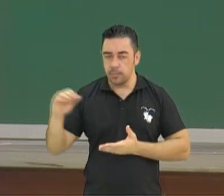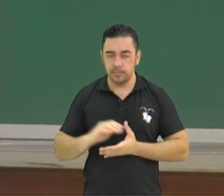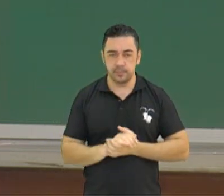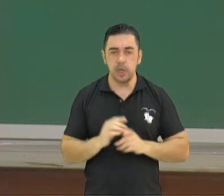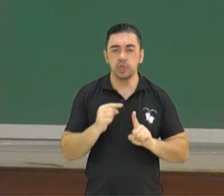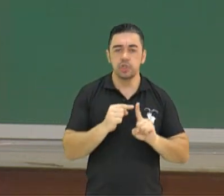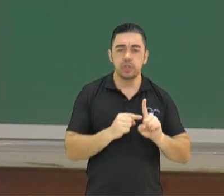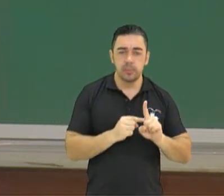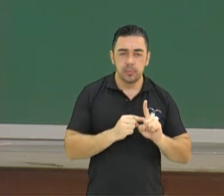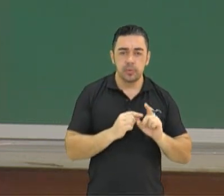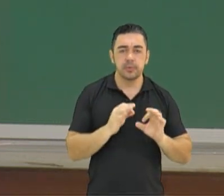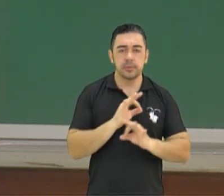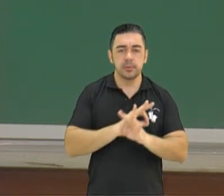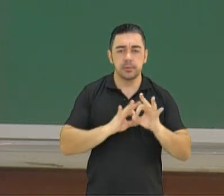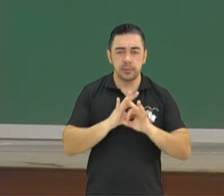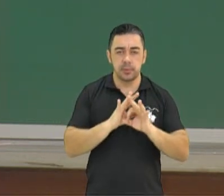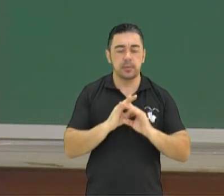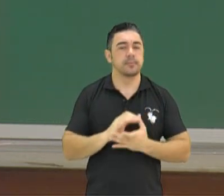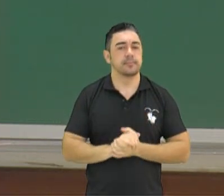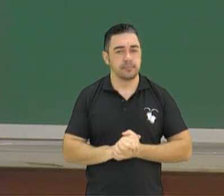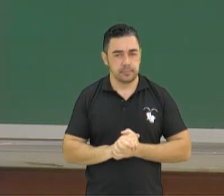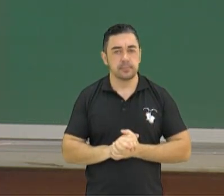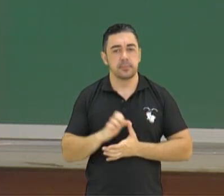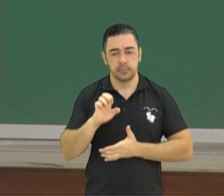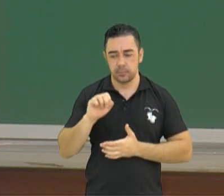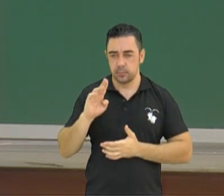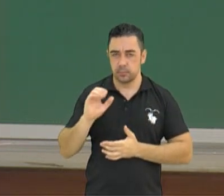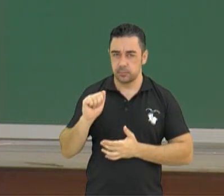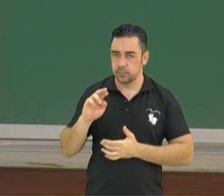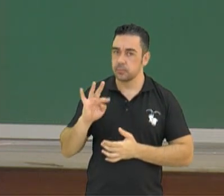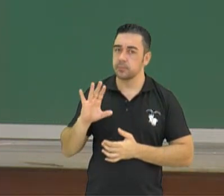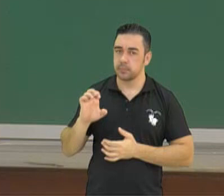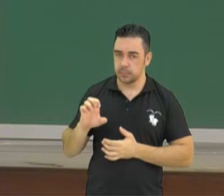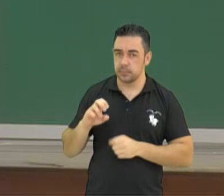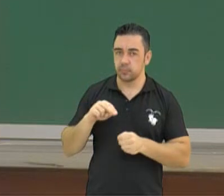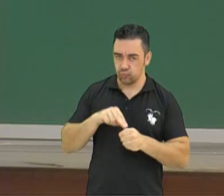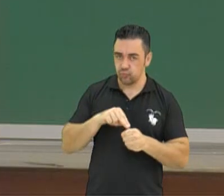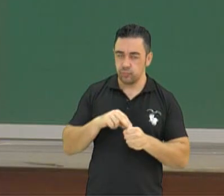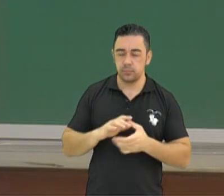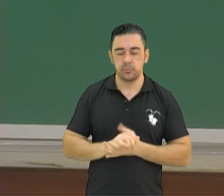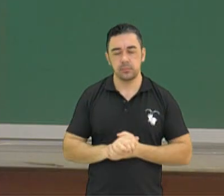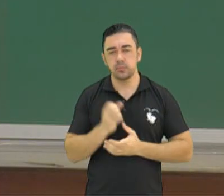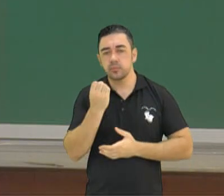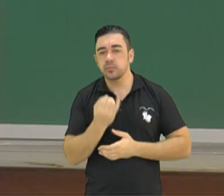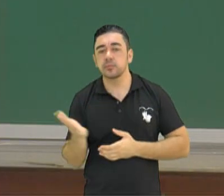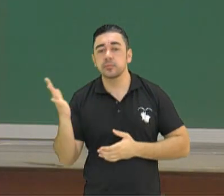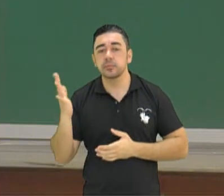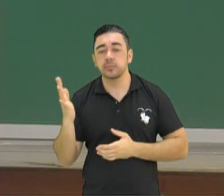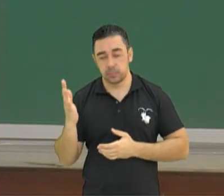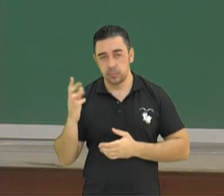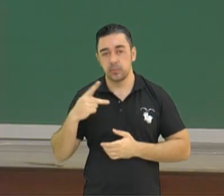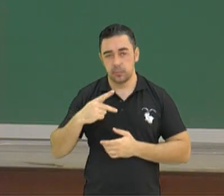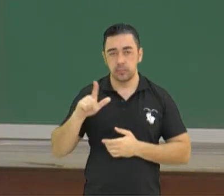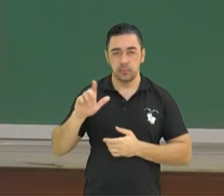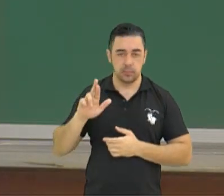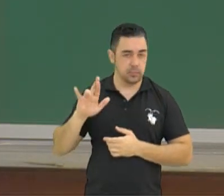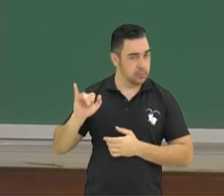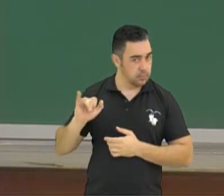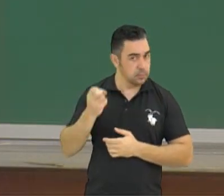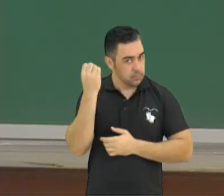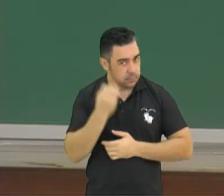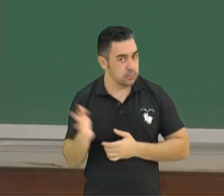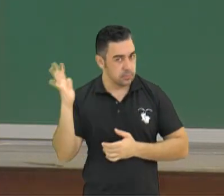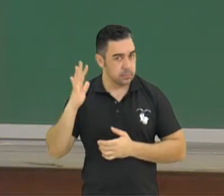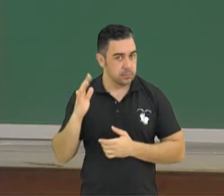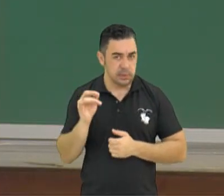Tipo de célula que os animais têm? Eucariontes, né? Tem núcleo. Número de células? Pluricelulares, né? Por mais